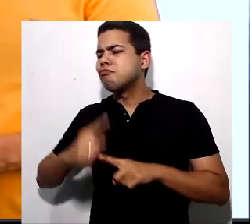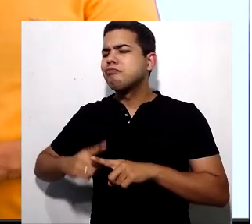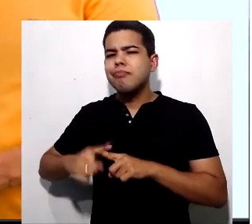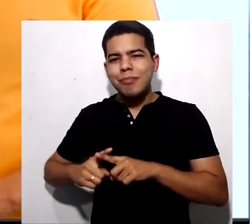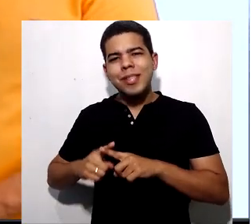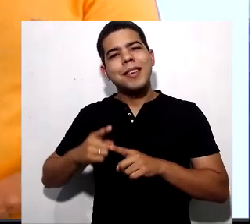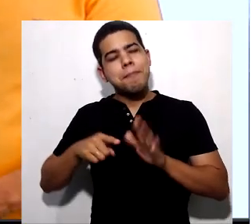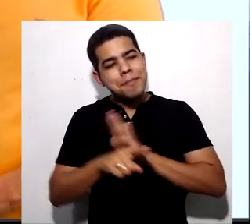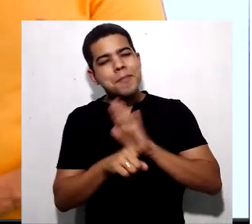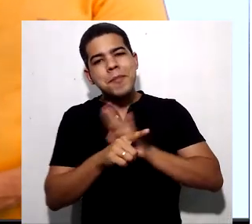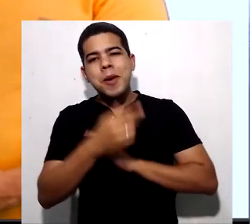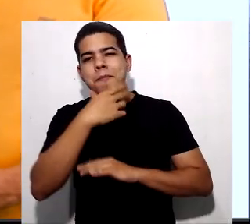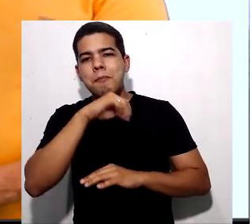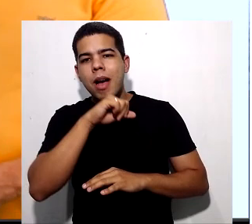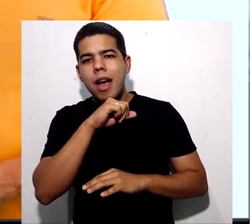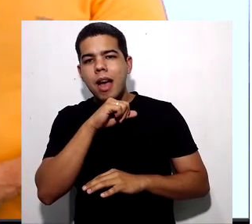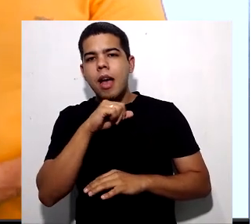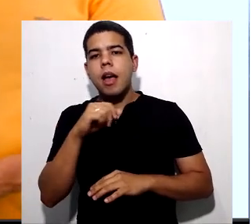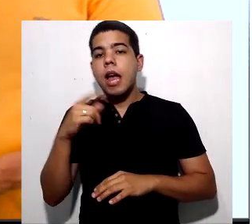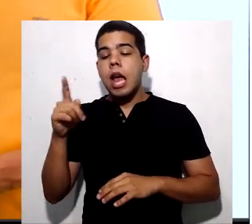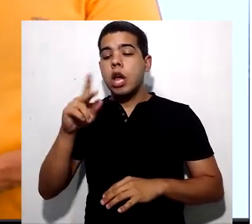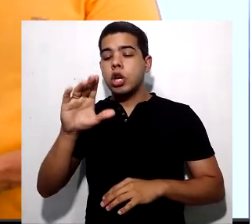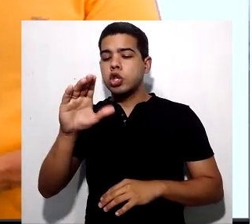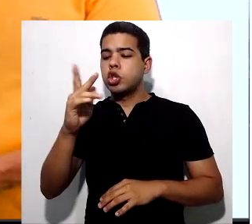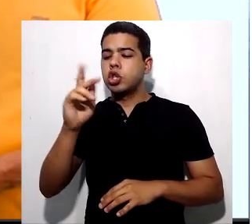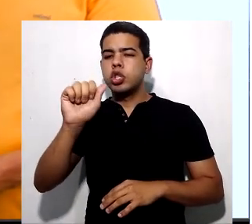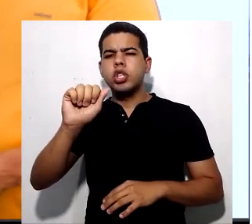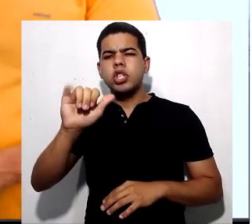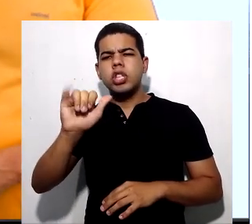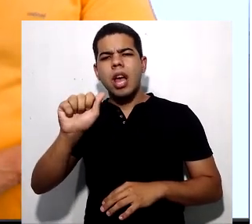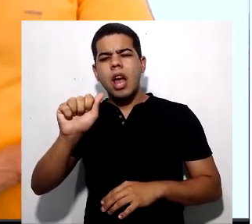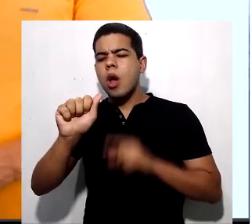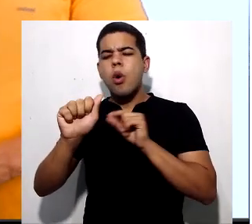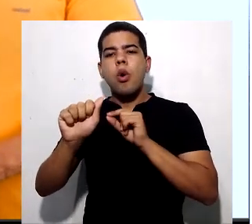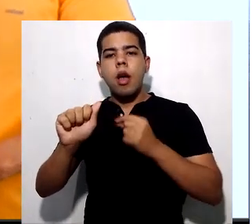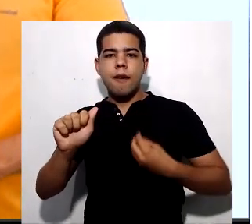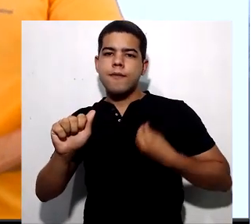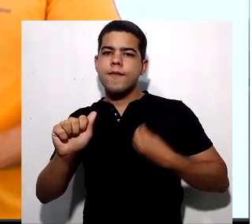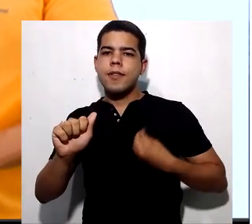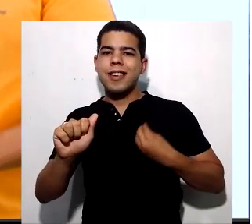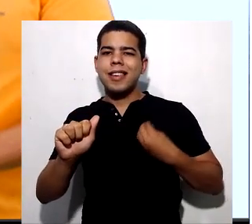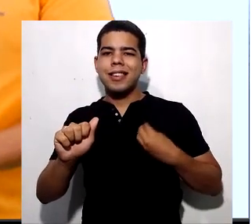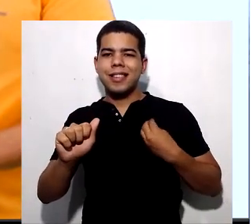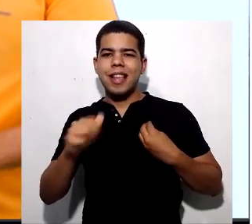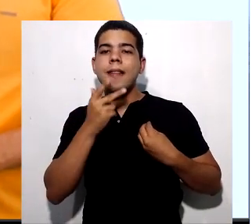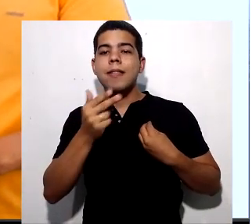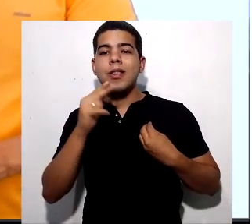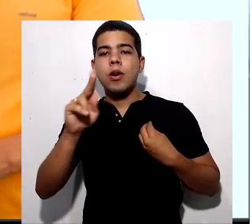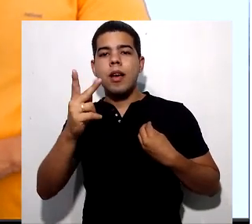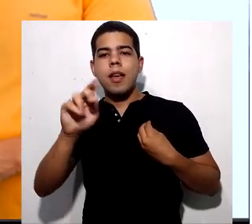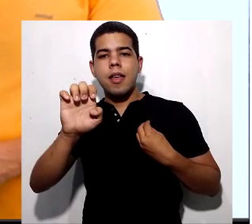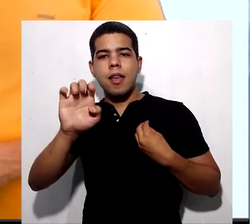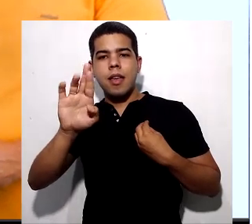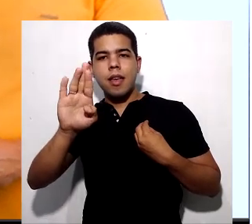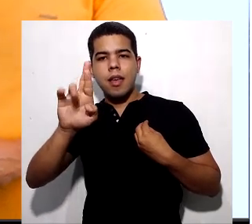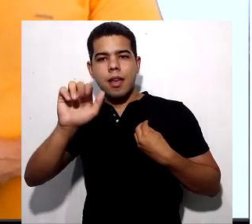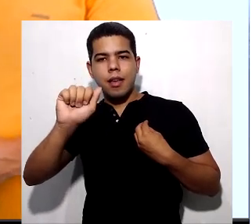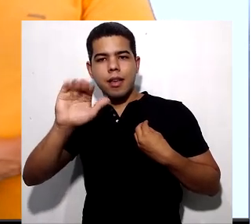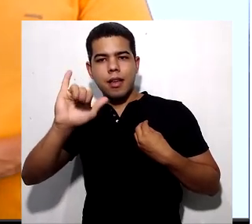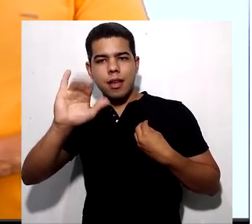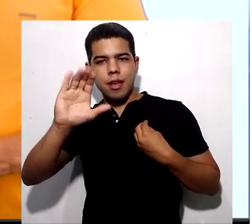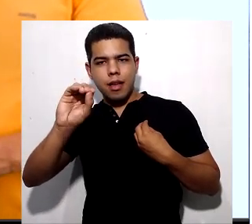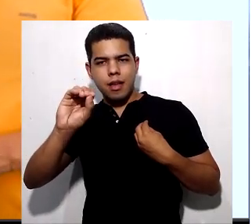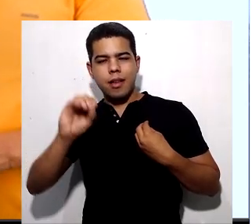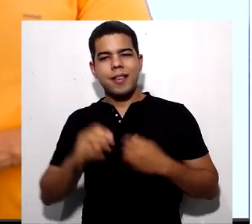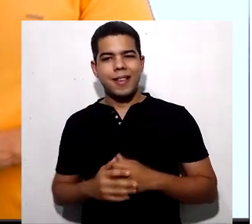Então, justamente, repito, seu nome é Shaya, que significa vida em hebraico, que também eu gostaria